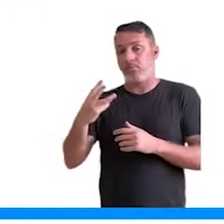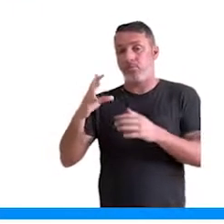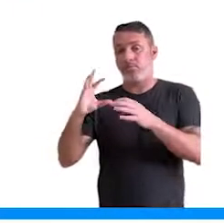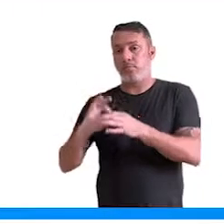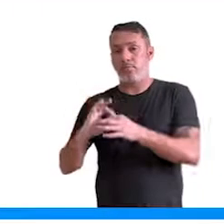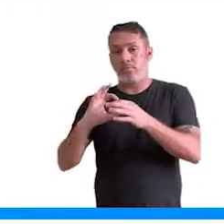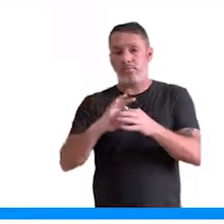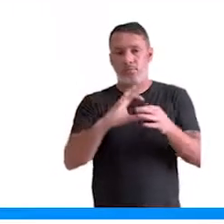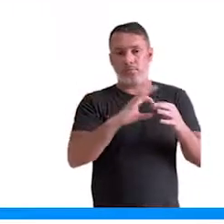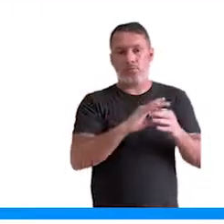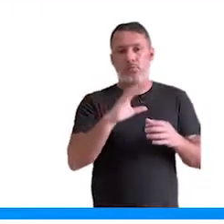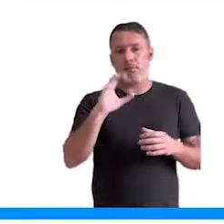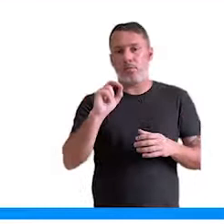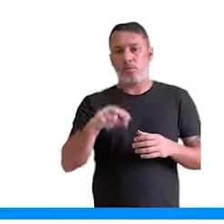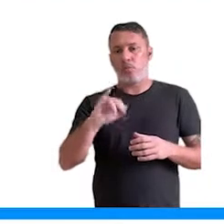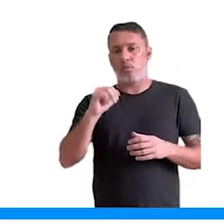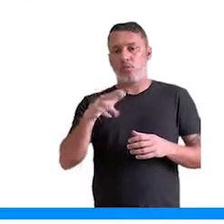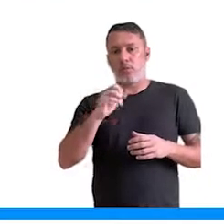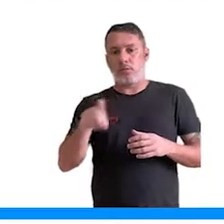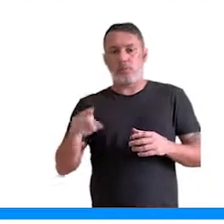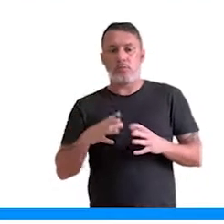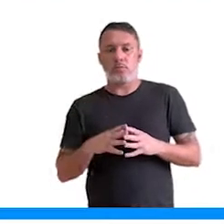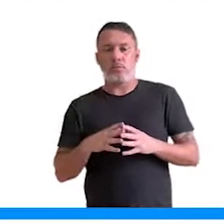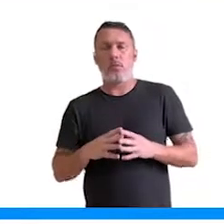Vamos para a terceira conjugação.